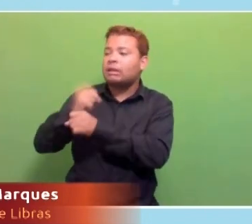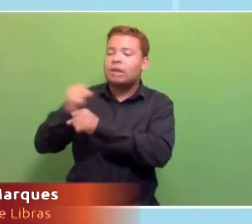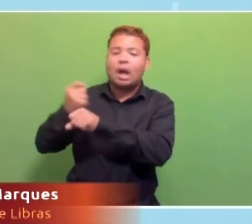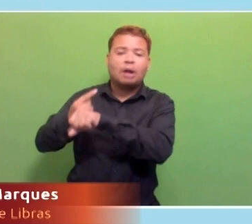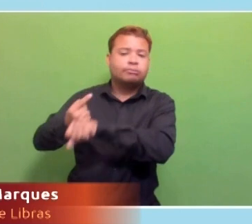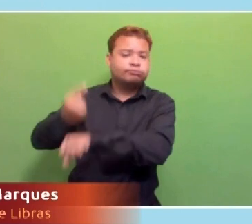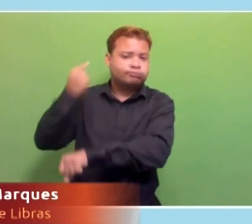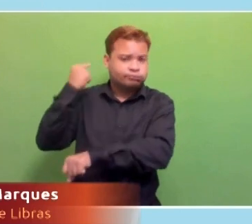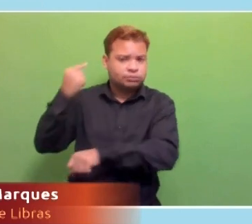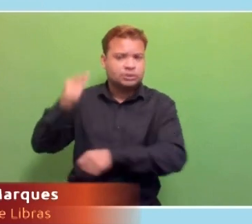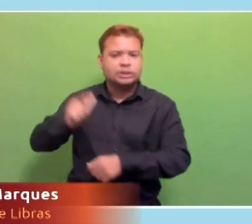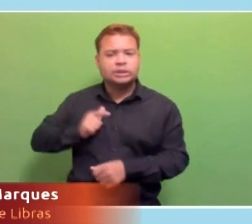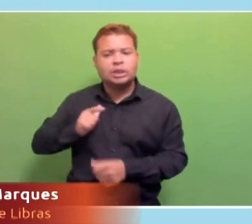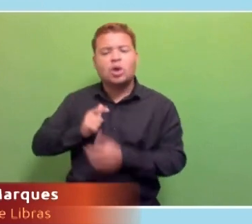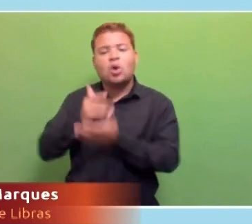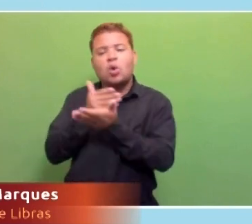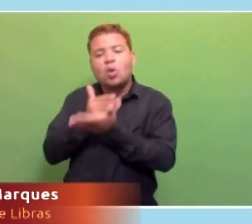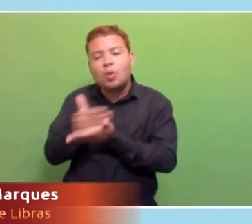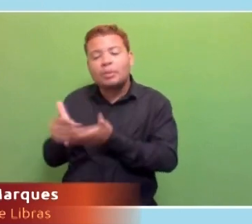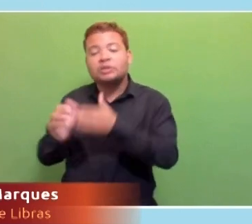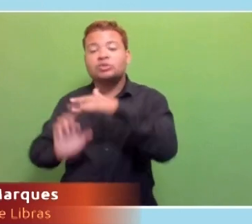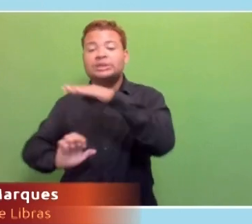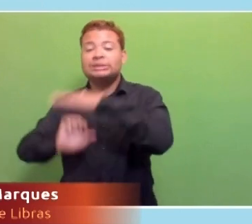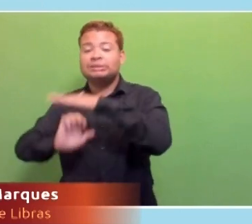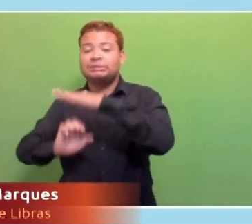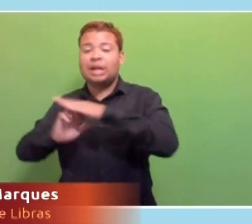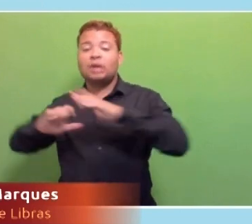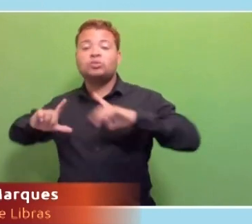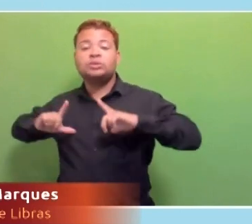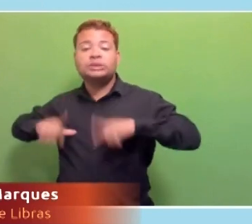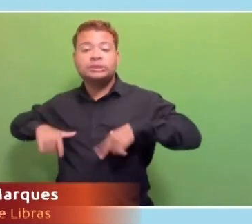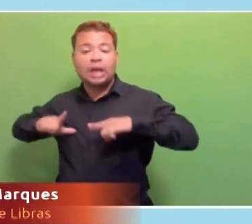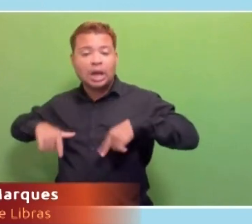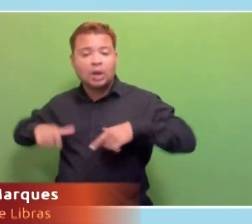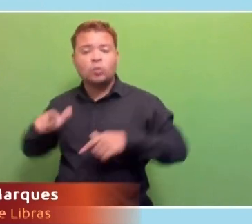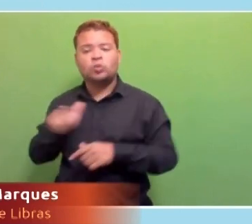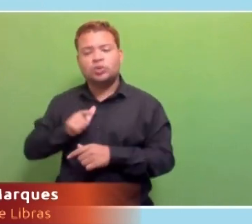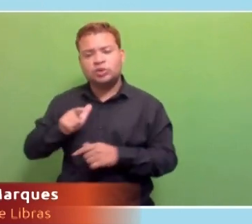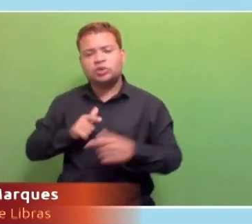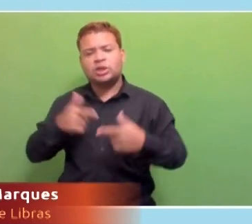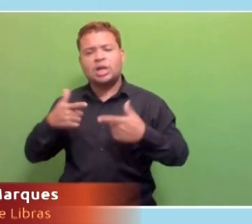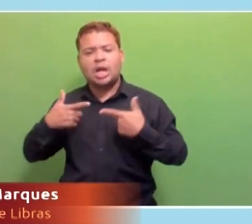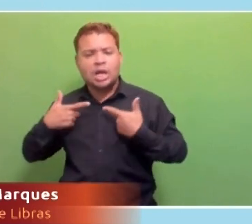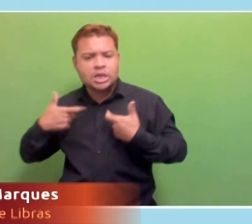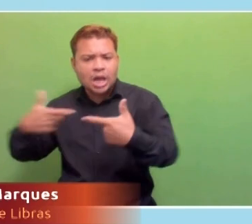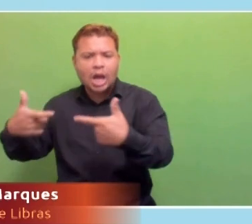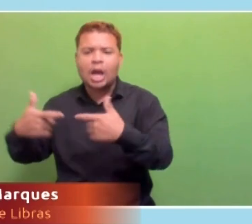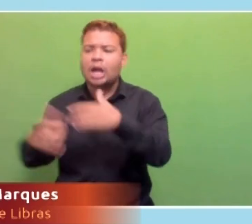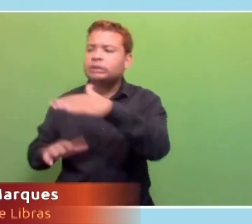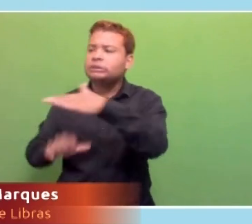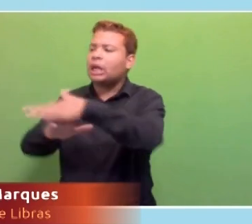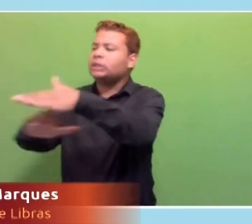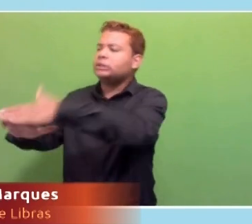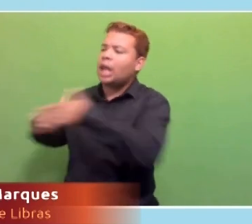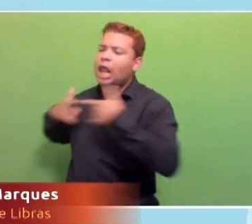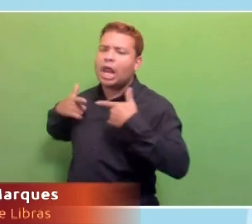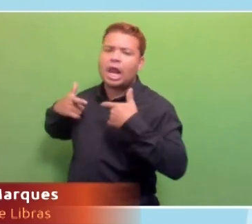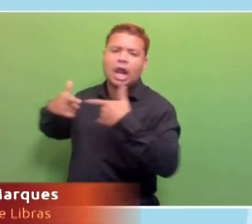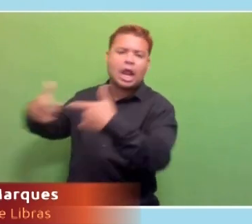no começo do Estado de Israel, com guerras com outros estados para garantir